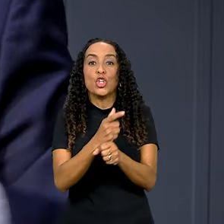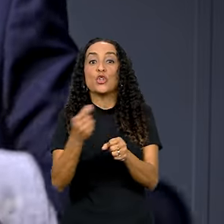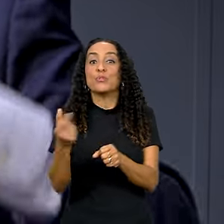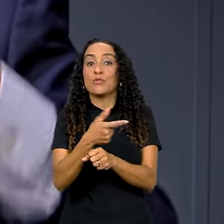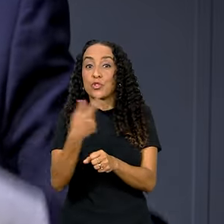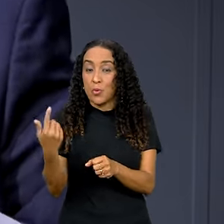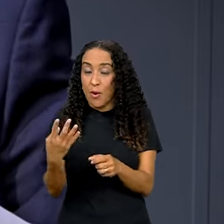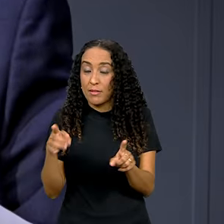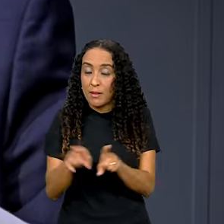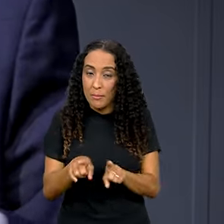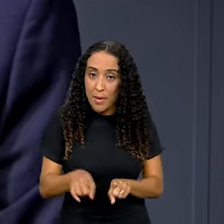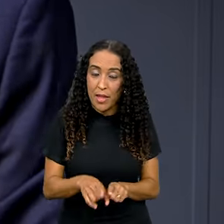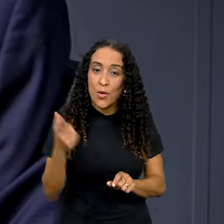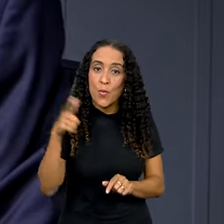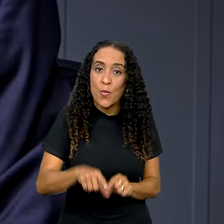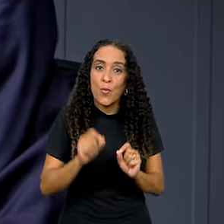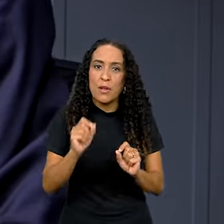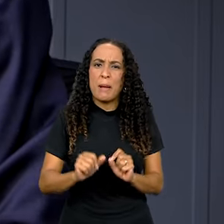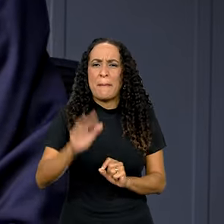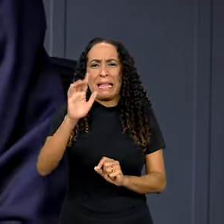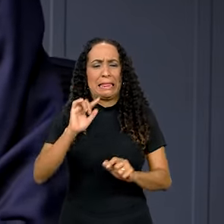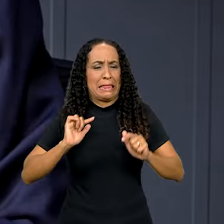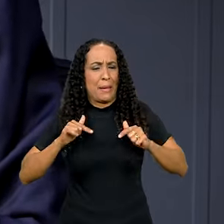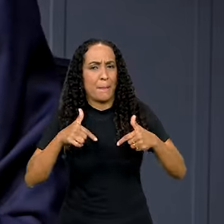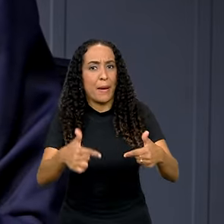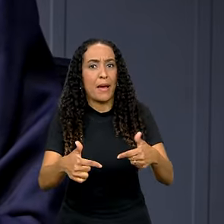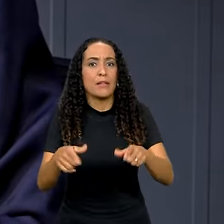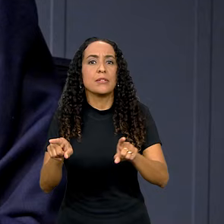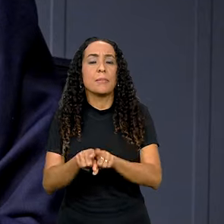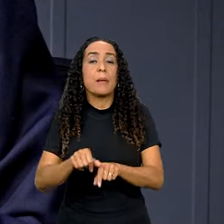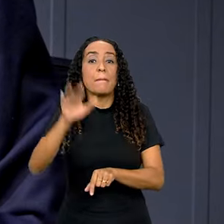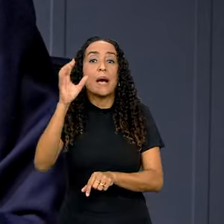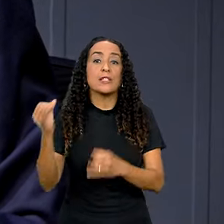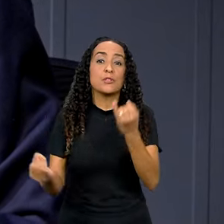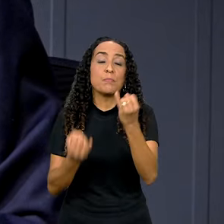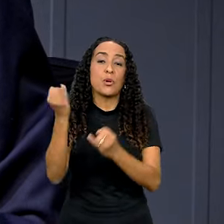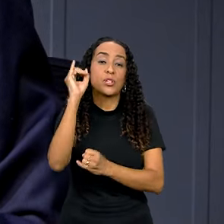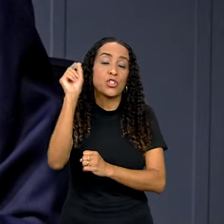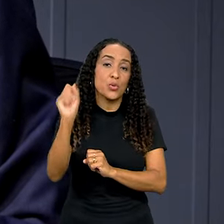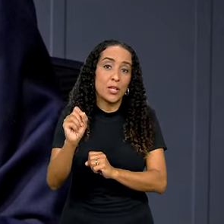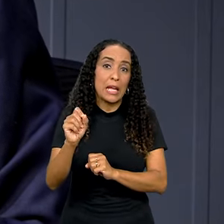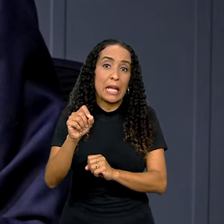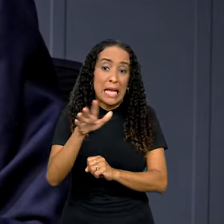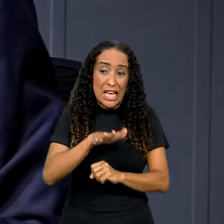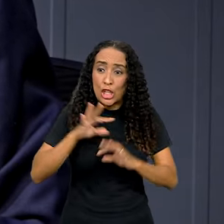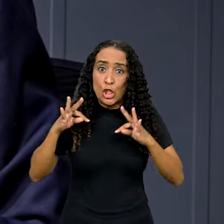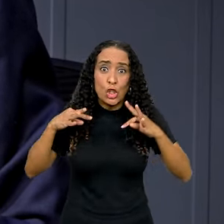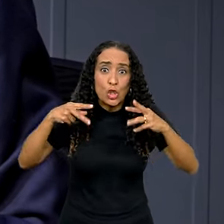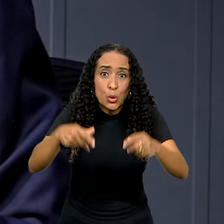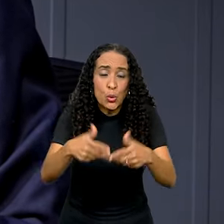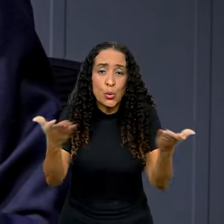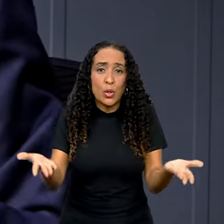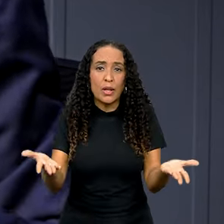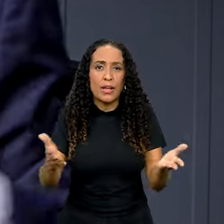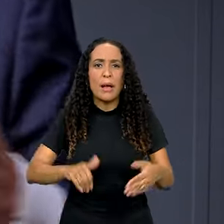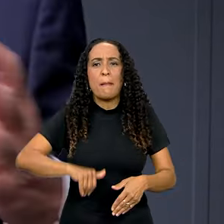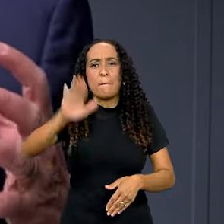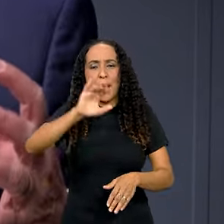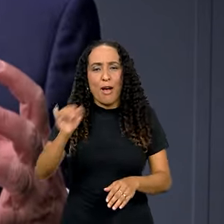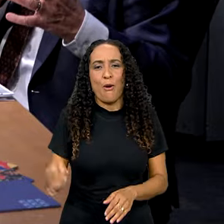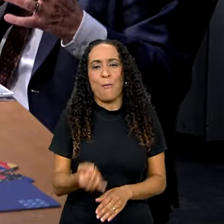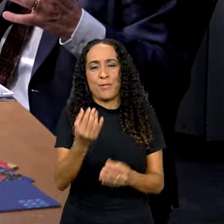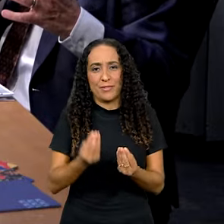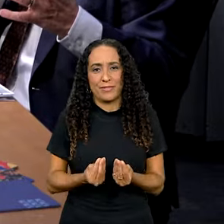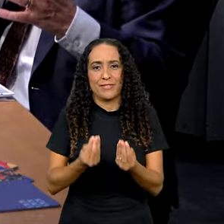2024 inclusive novamente com Mais Emprego e o mais importante isso aqui tudo leva a